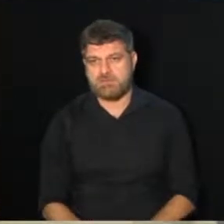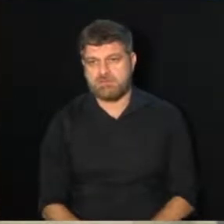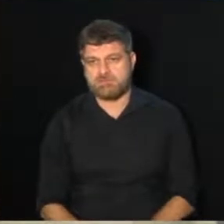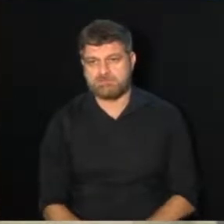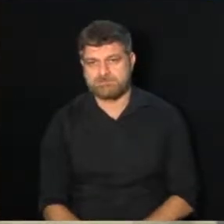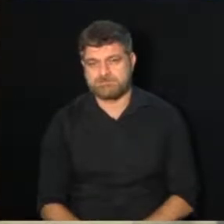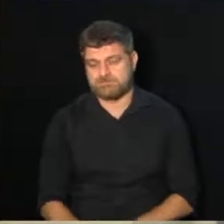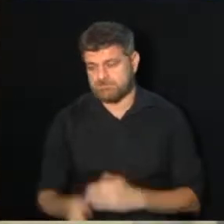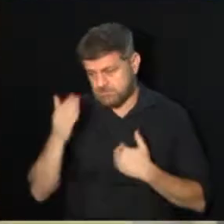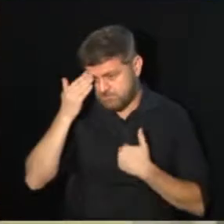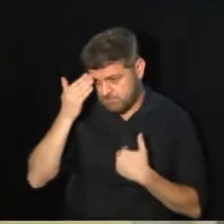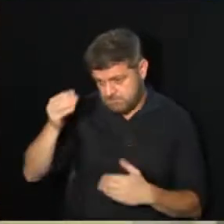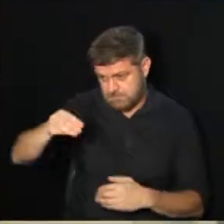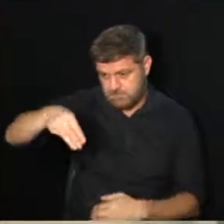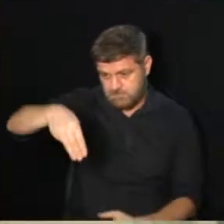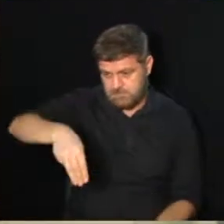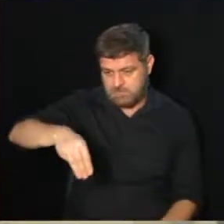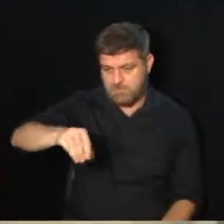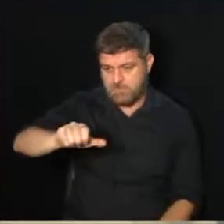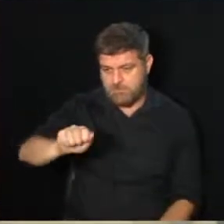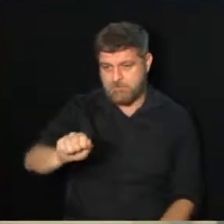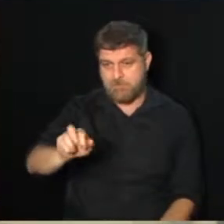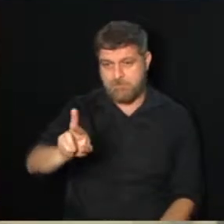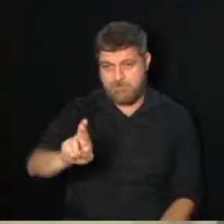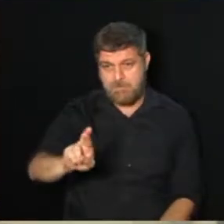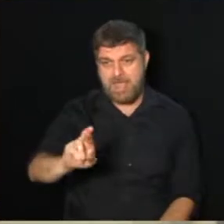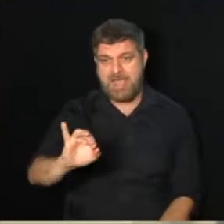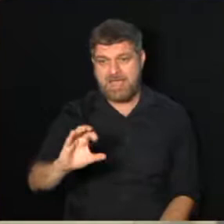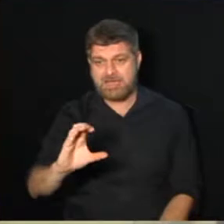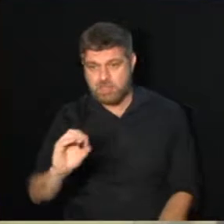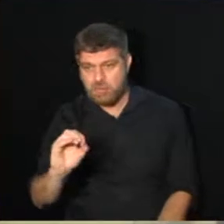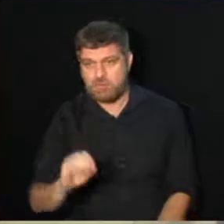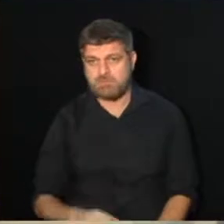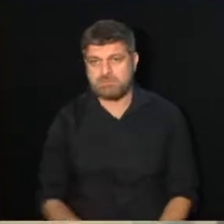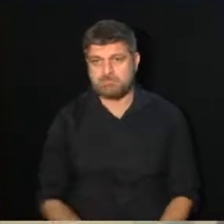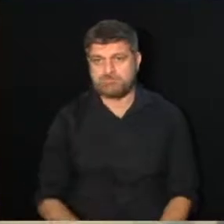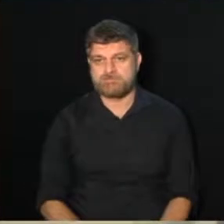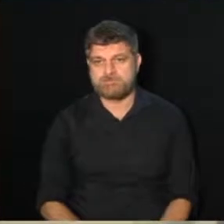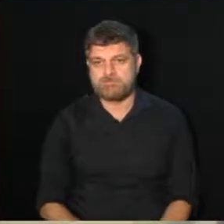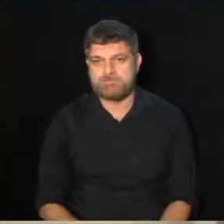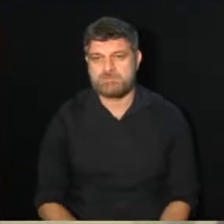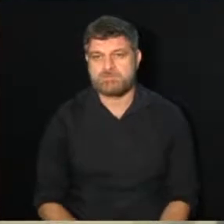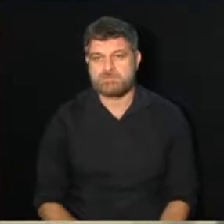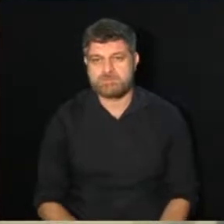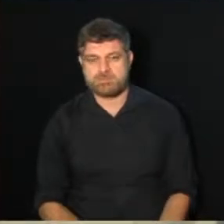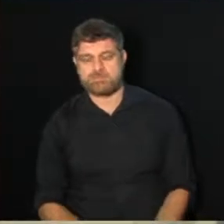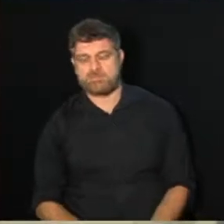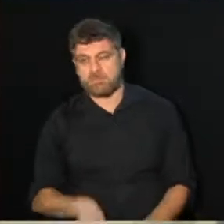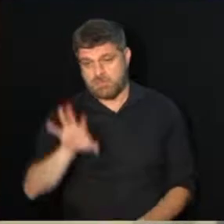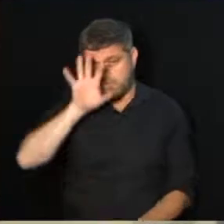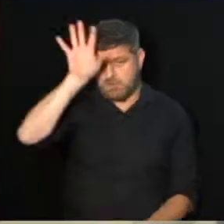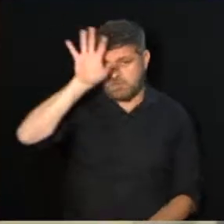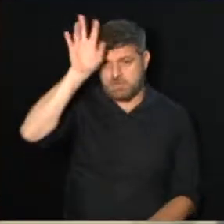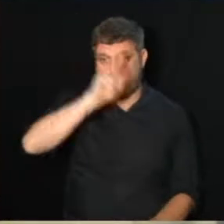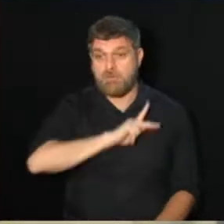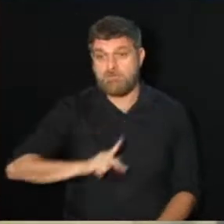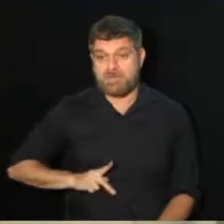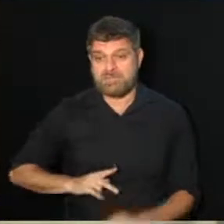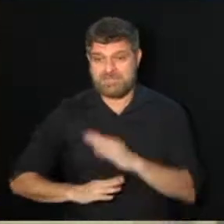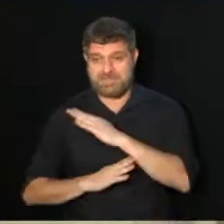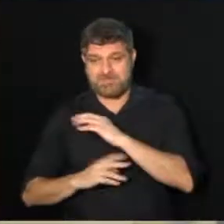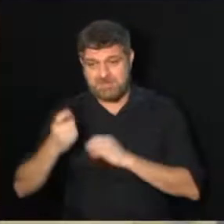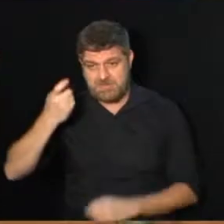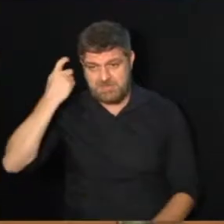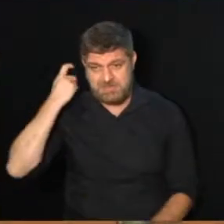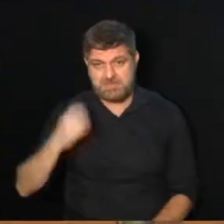Obrigado, Mário. Doutor Tiago Ferrari, ex-presidente dessa casa. Doutor,